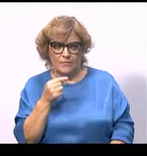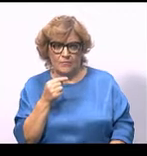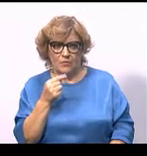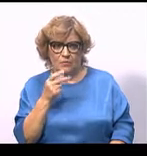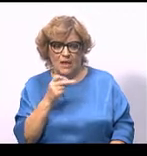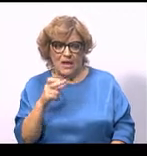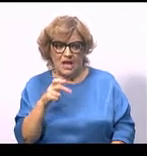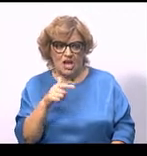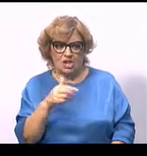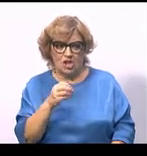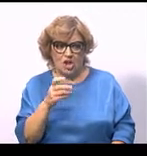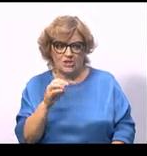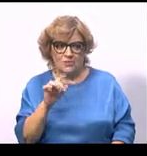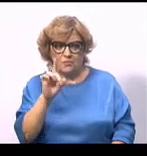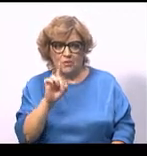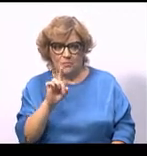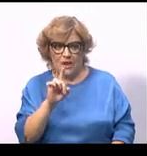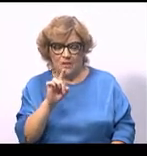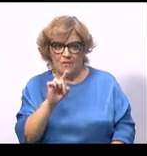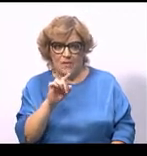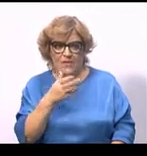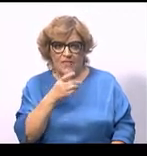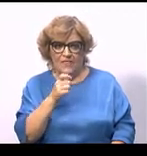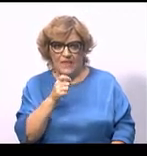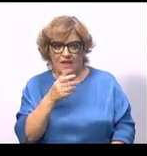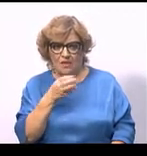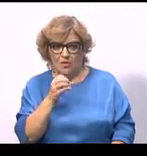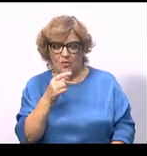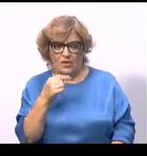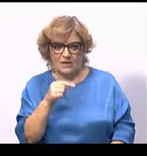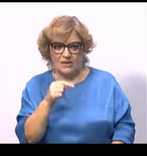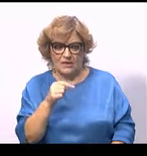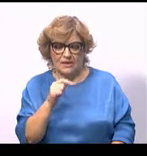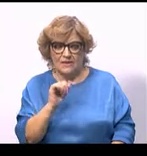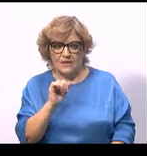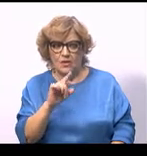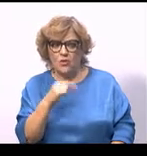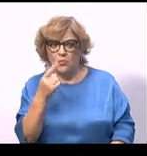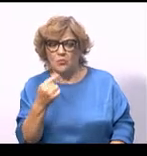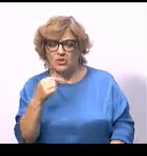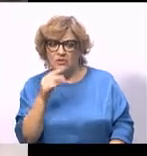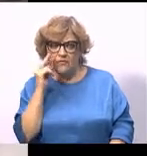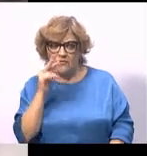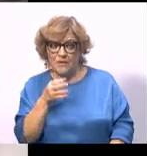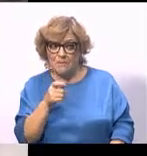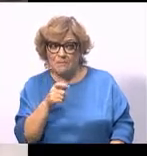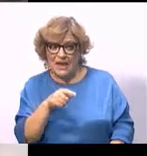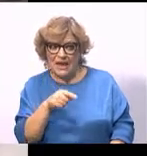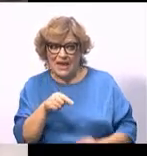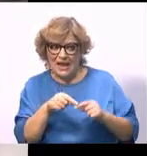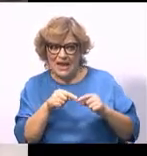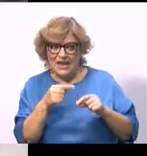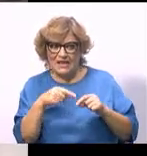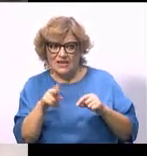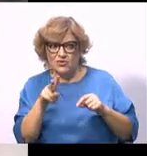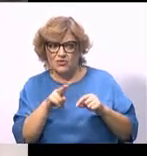uma artrose progressiva do primeiro dedo, da primeira articulação, metatarsofalangica, e que depois também vemos neste pé que temos